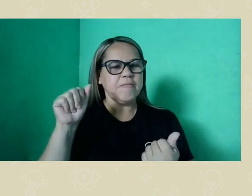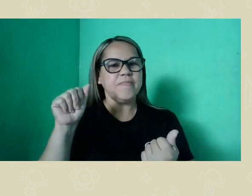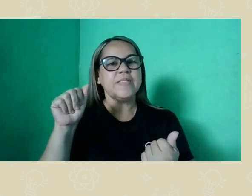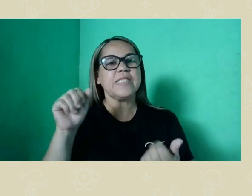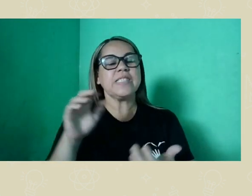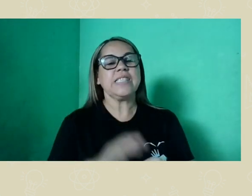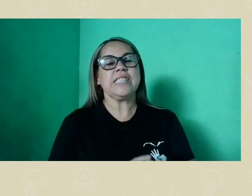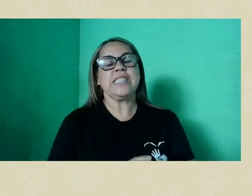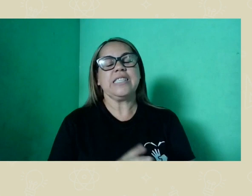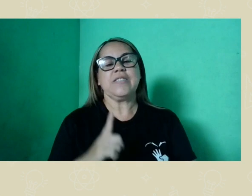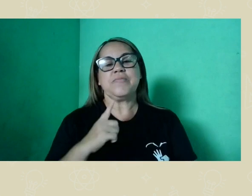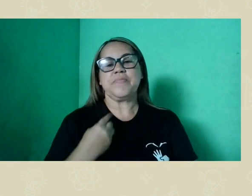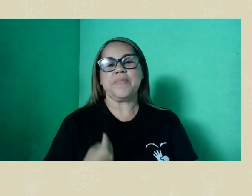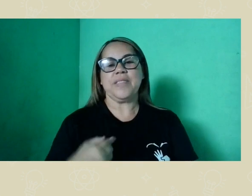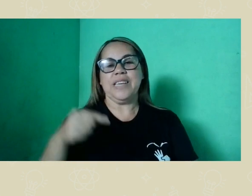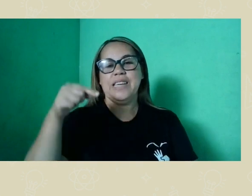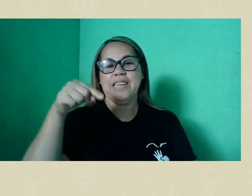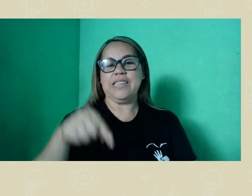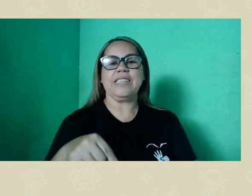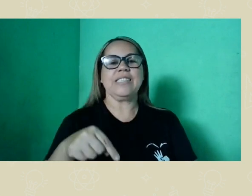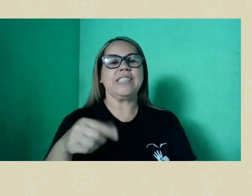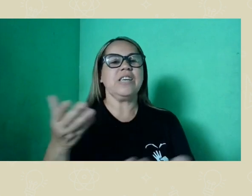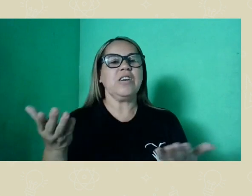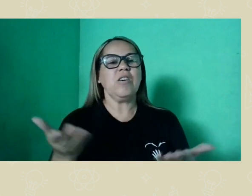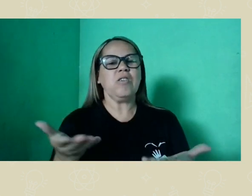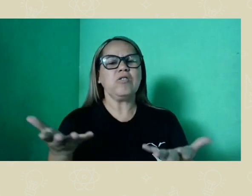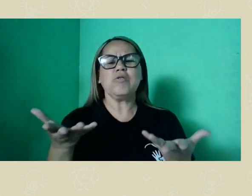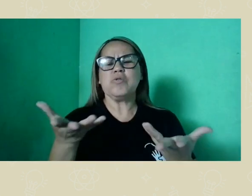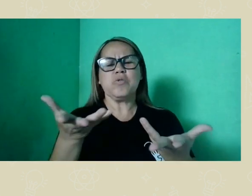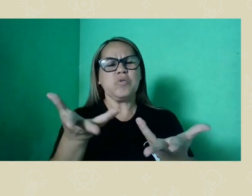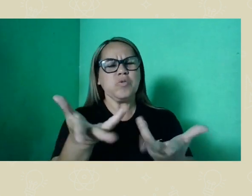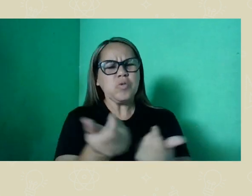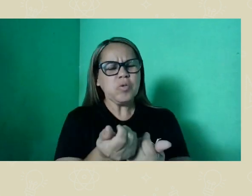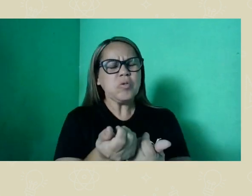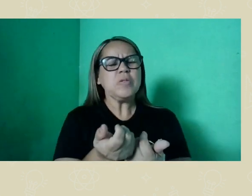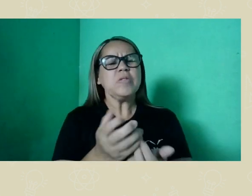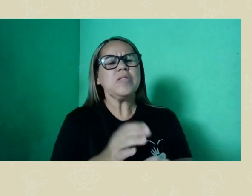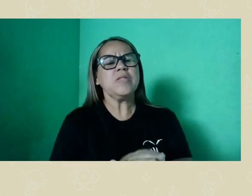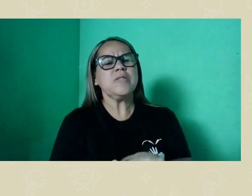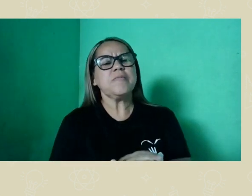aqui com vocês juntamente